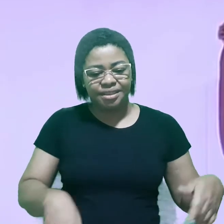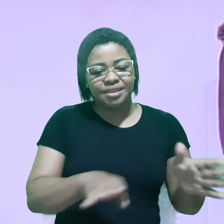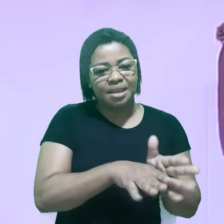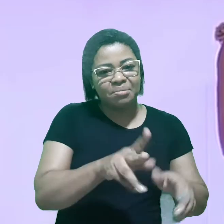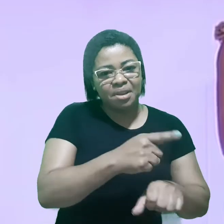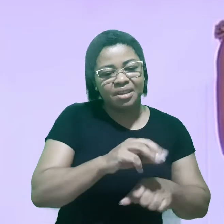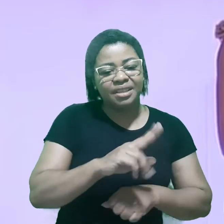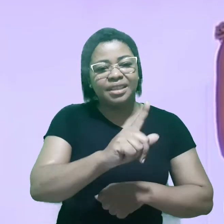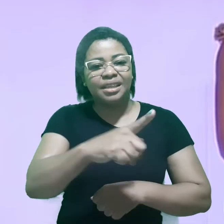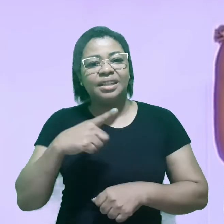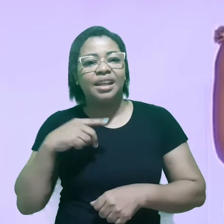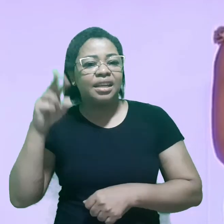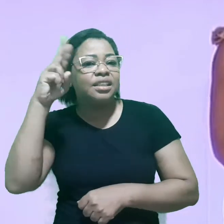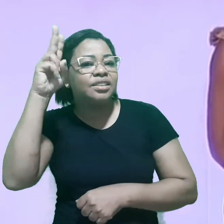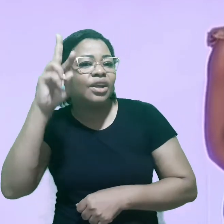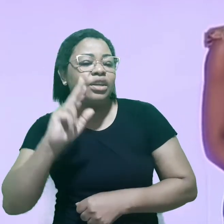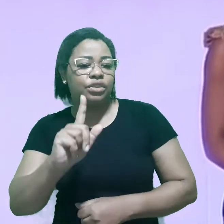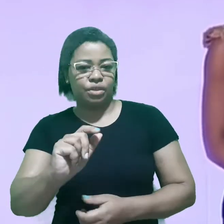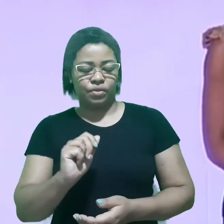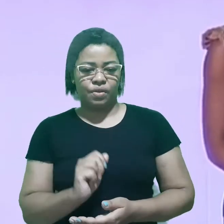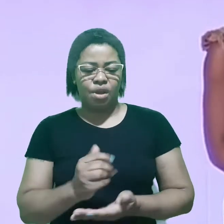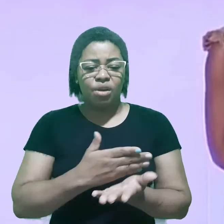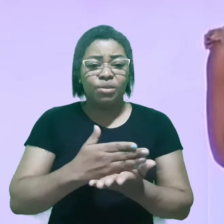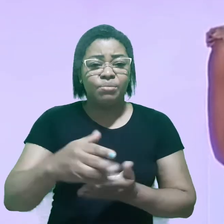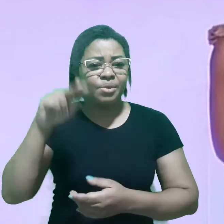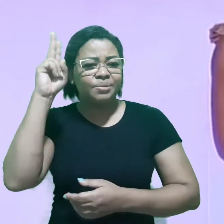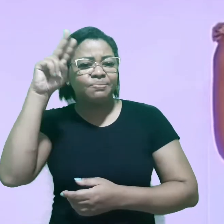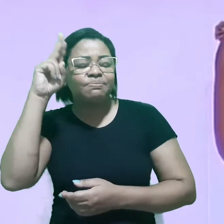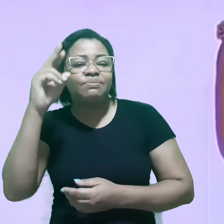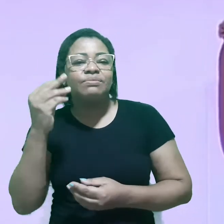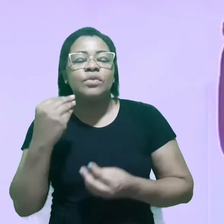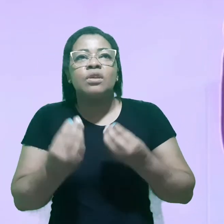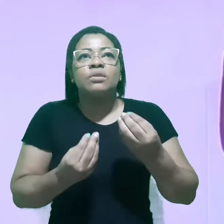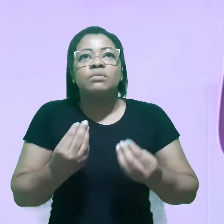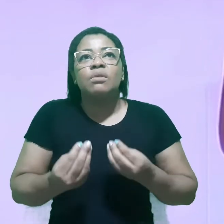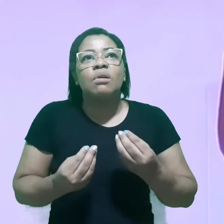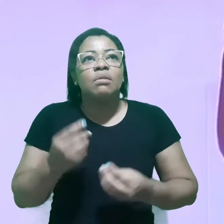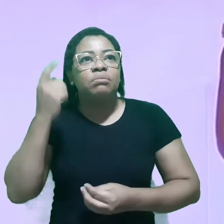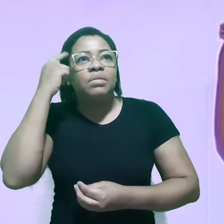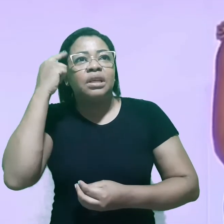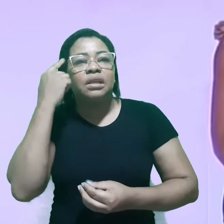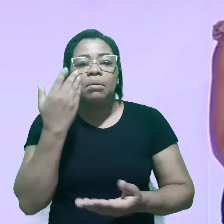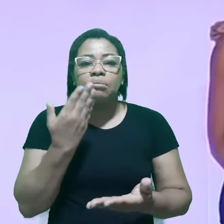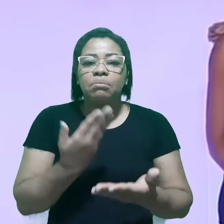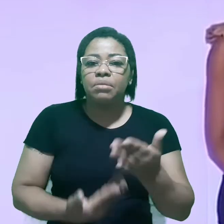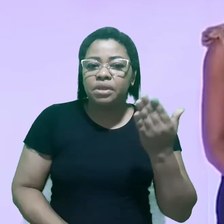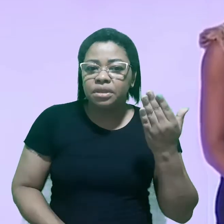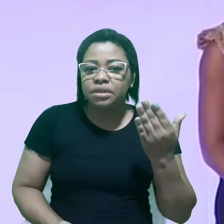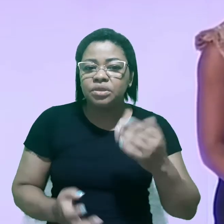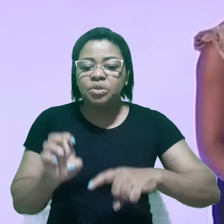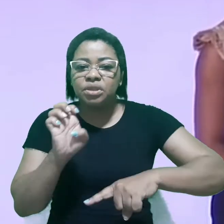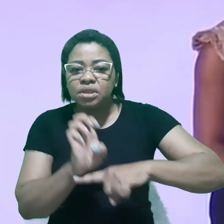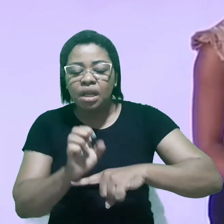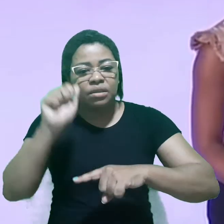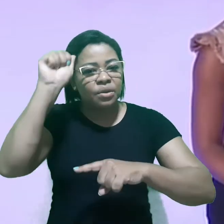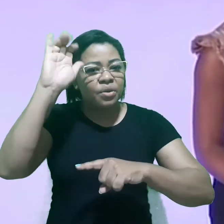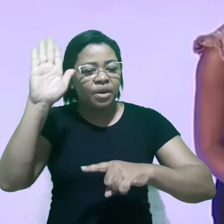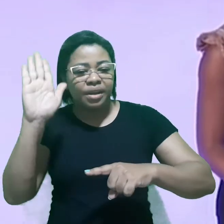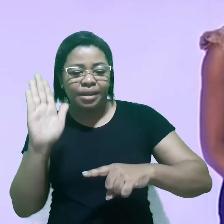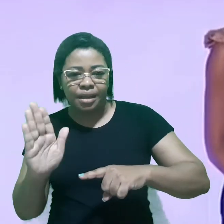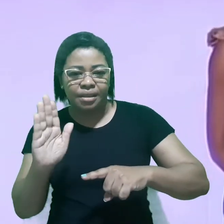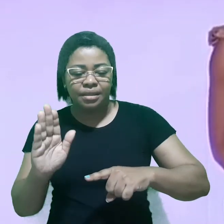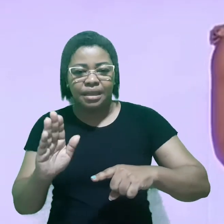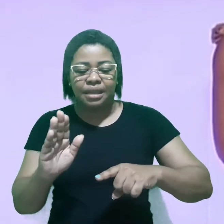a história com o fracasso do Estado africano e não com a criação colonial do Estado africano,